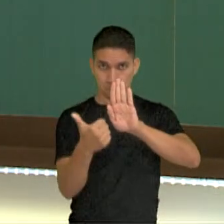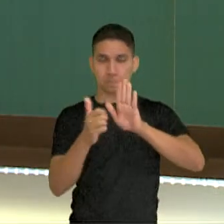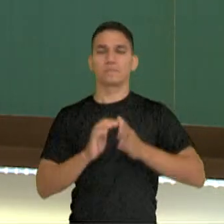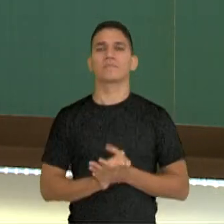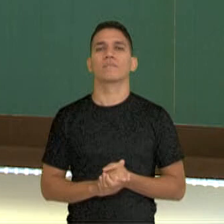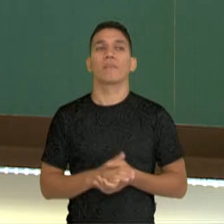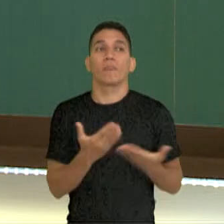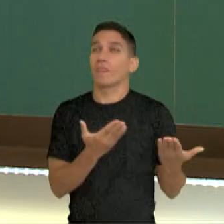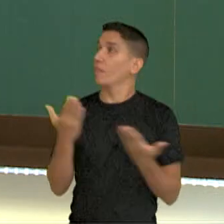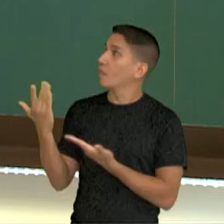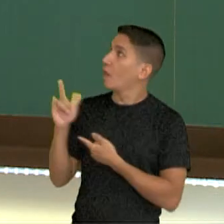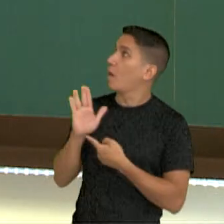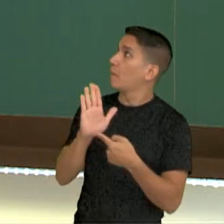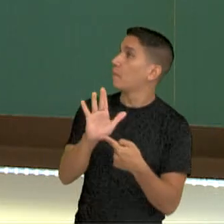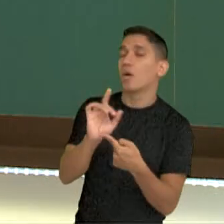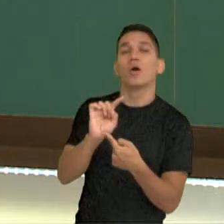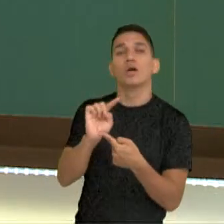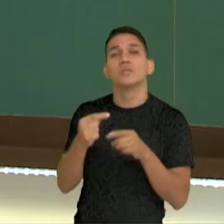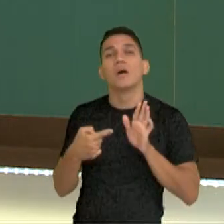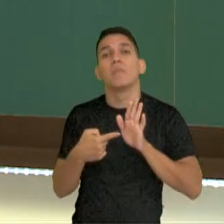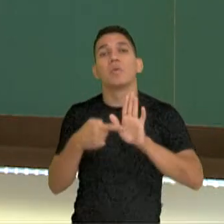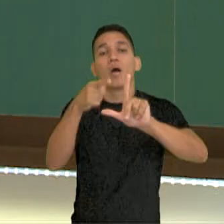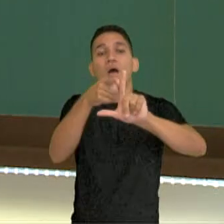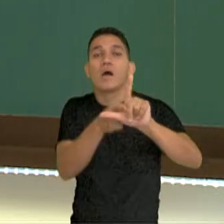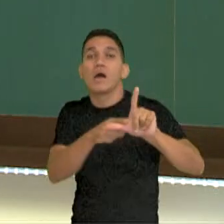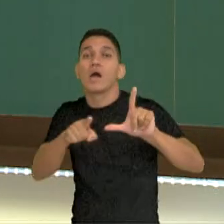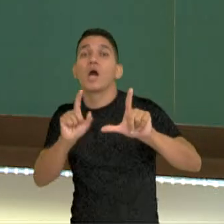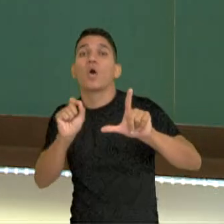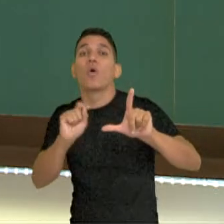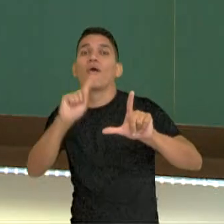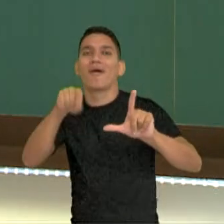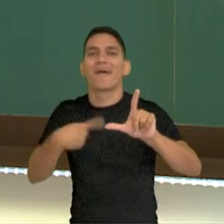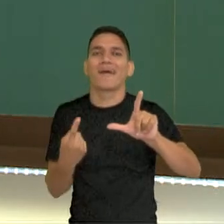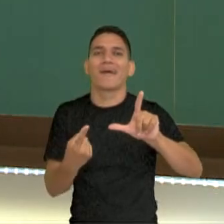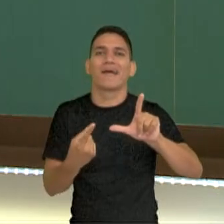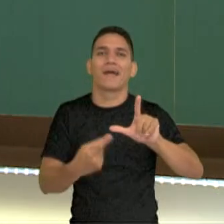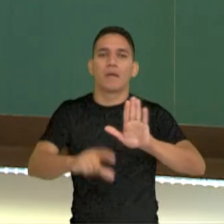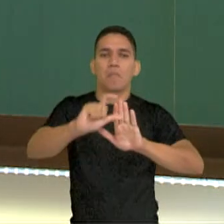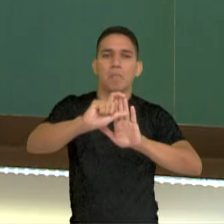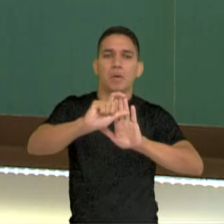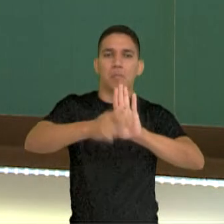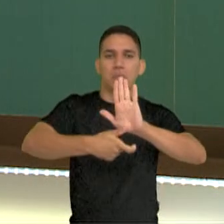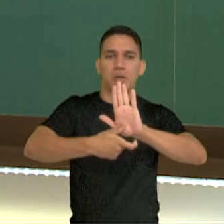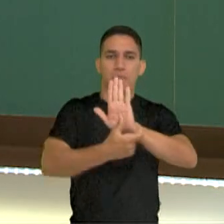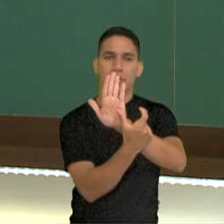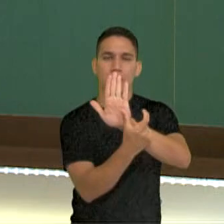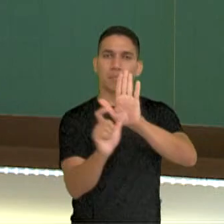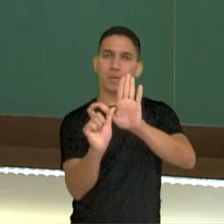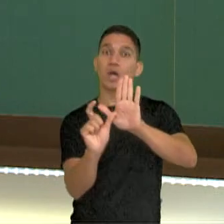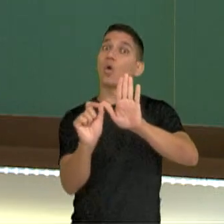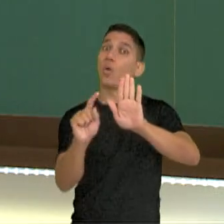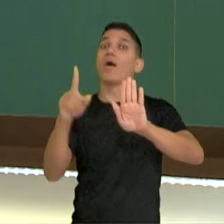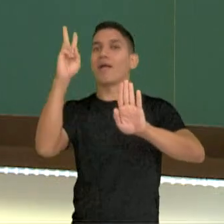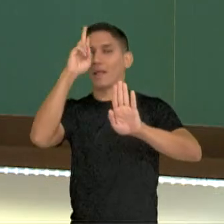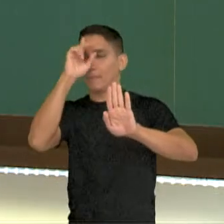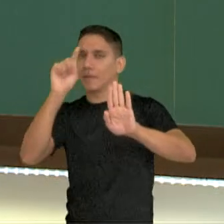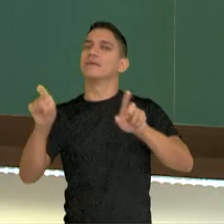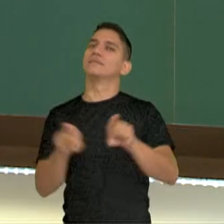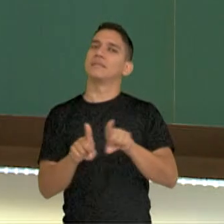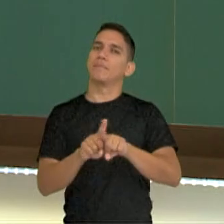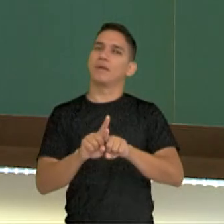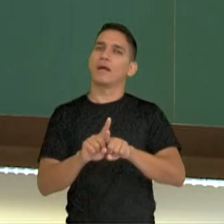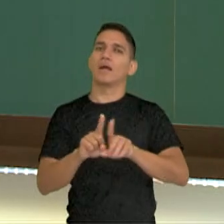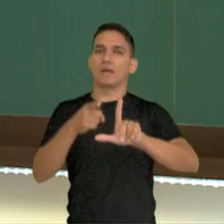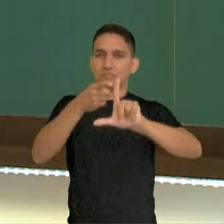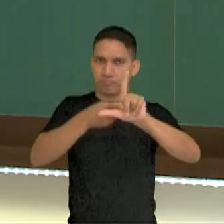Aqui nós temos indicados os ângulos em radianos, mas nós temos que lembrar que os ângulos também são denotados